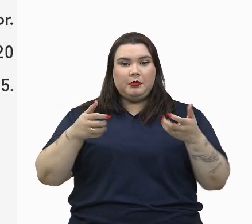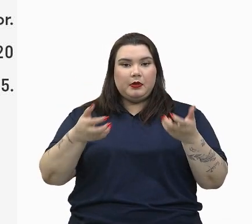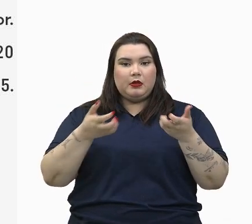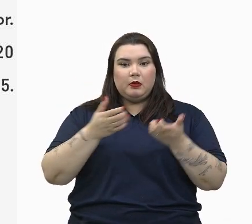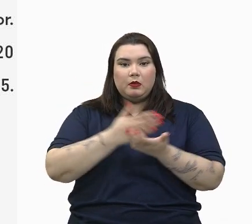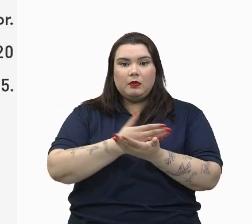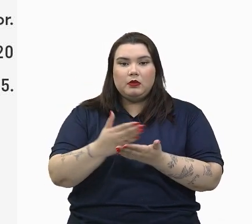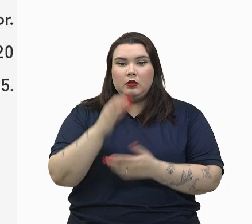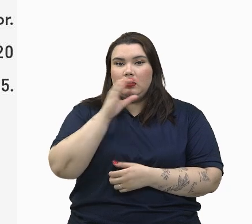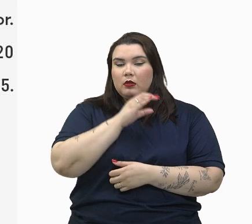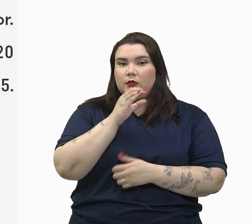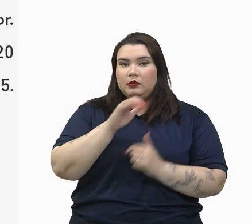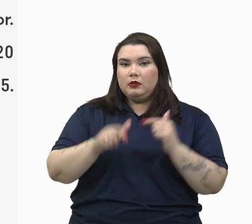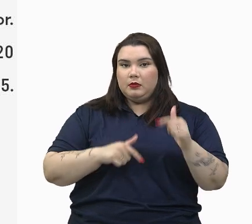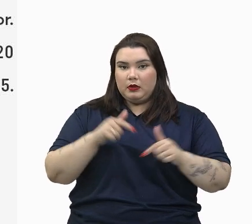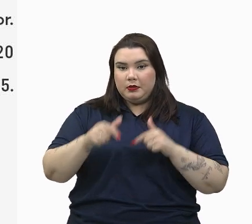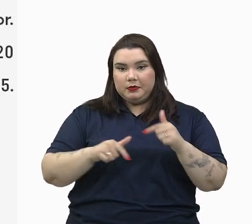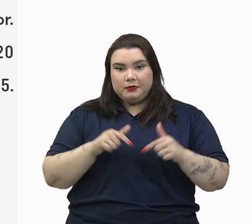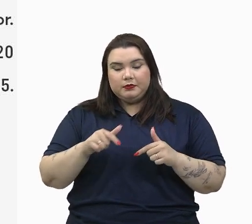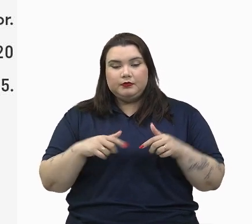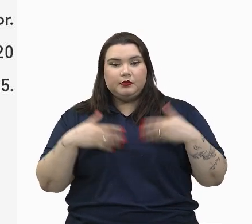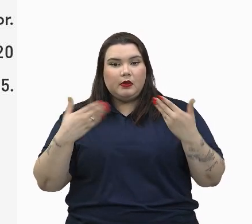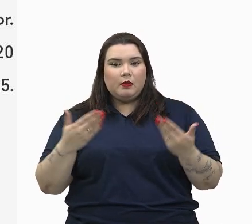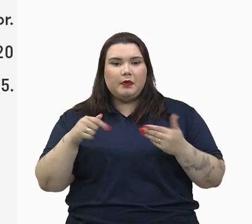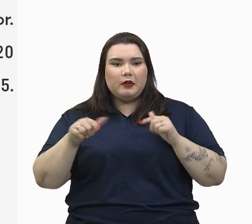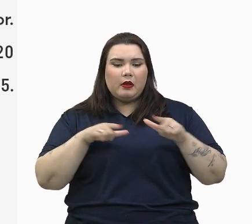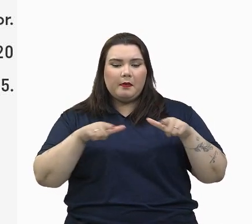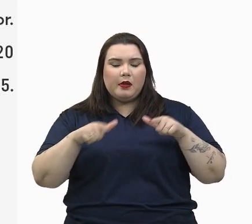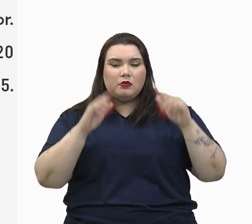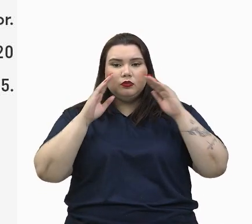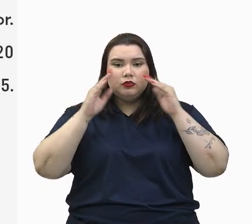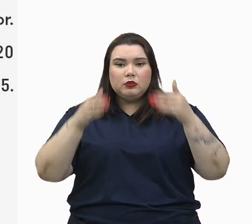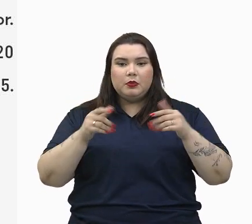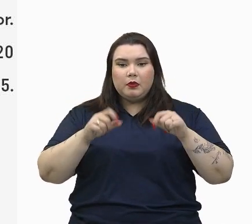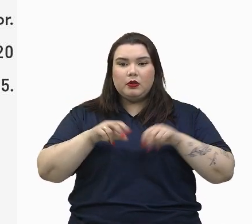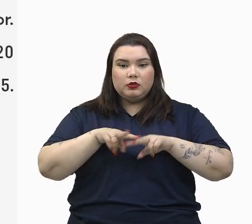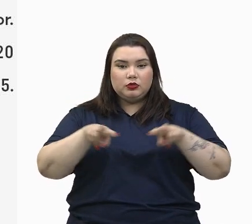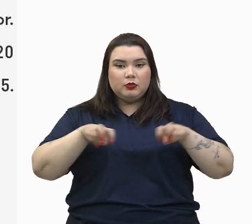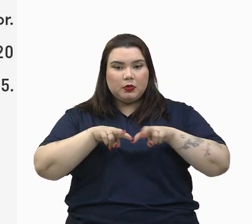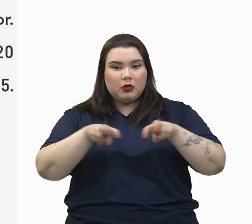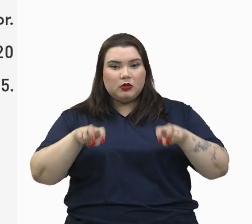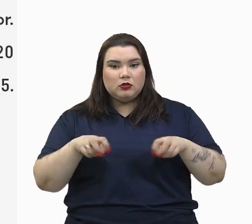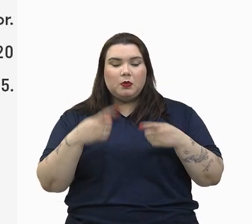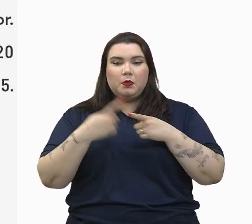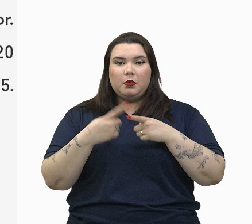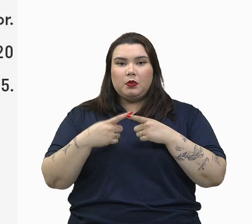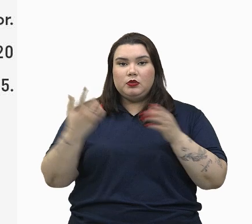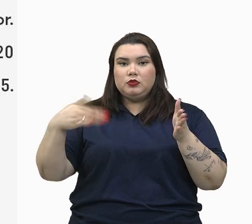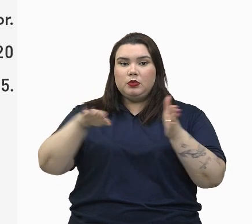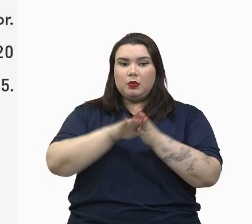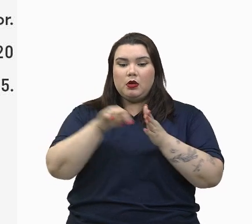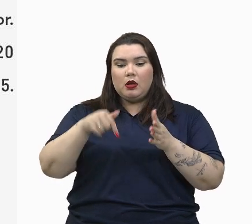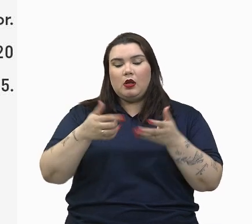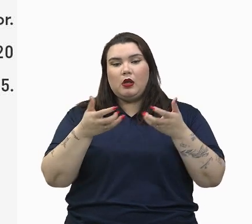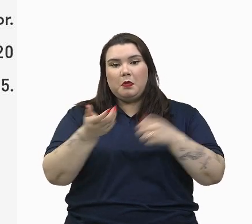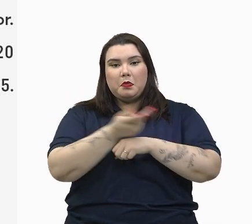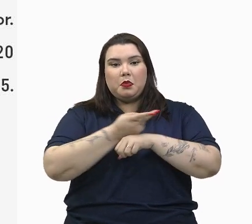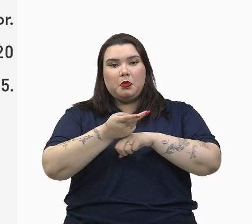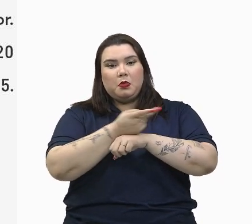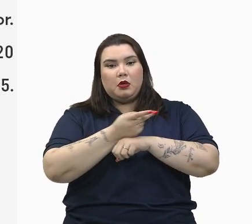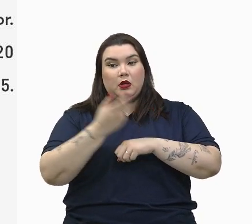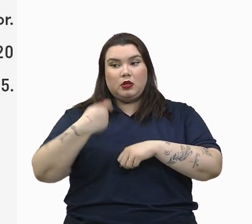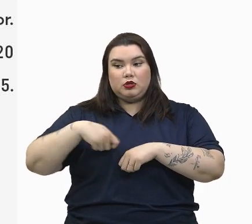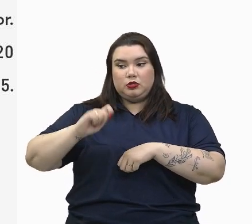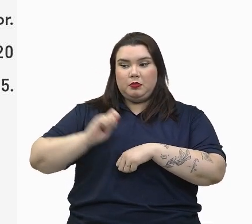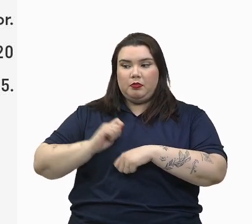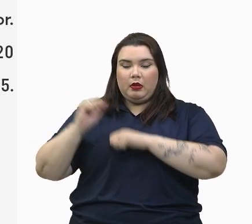responderam que queriam começar logo o trabalho. Esse trabalho é especificamente de exploração, afinal, eles chegaram aqui com a ideia, vieram da Espanha